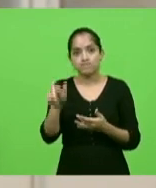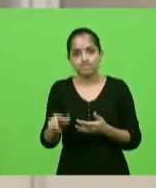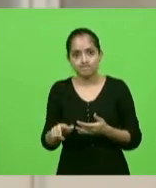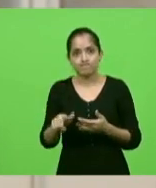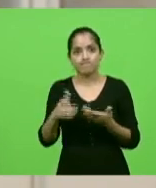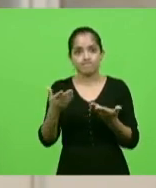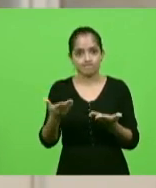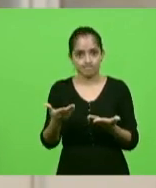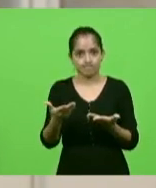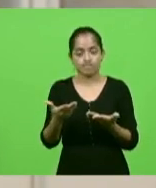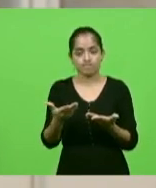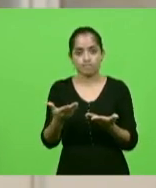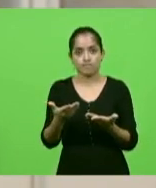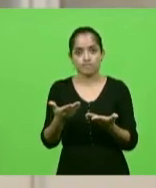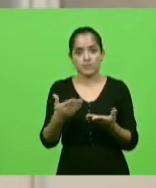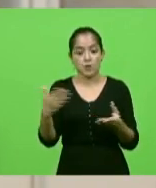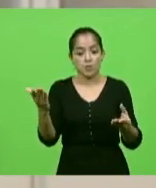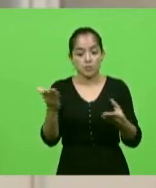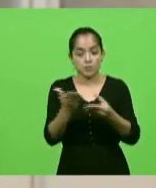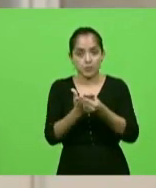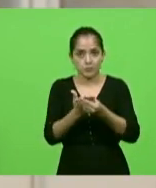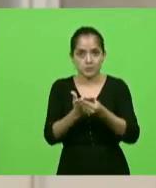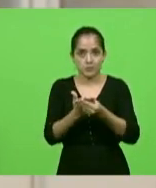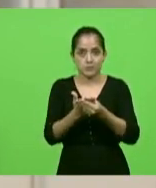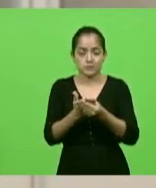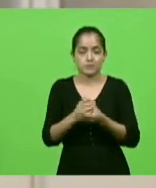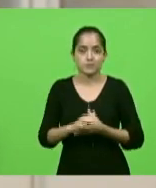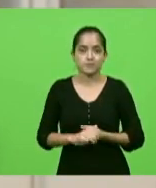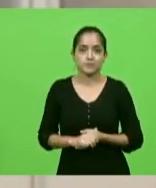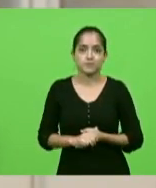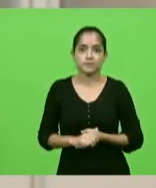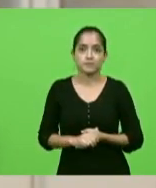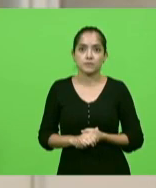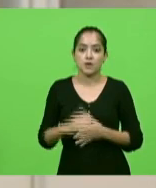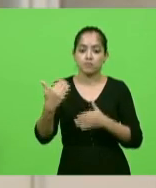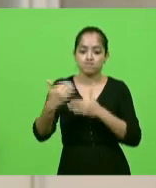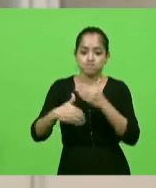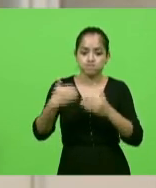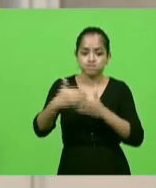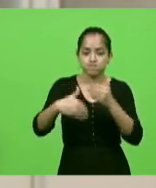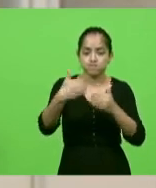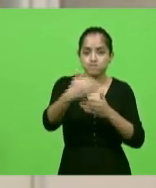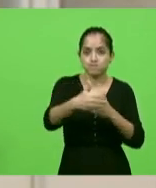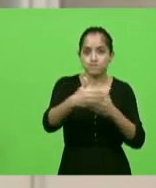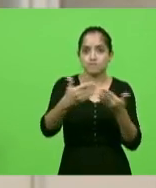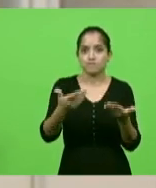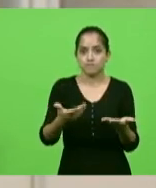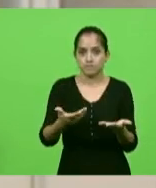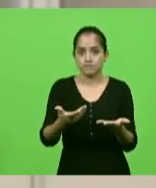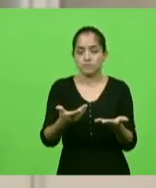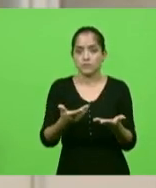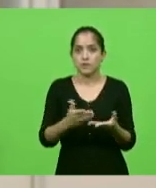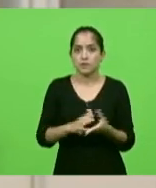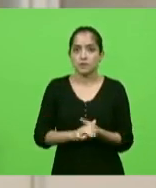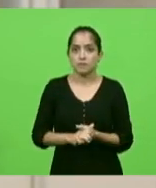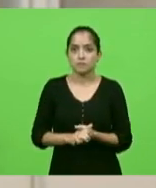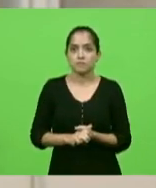do presente do presente processo e correndo a solta a